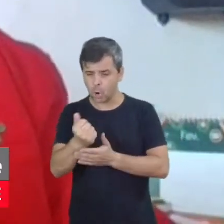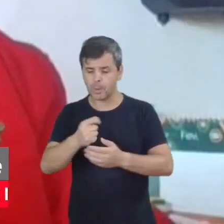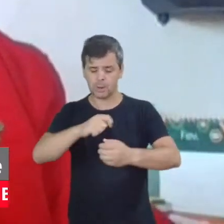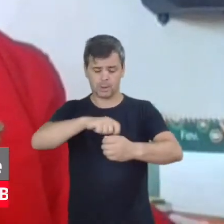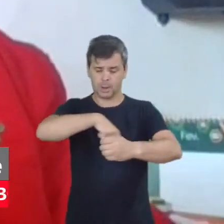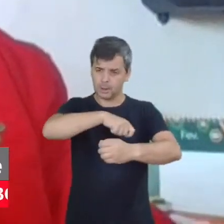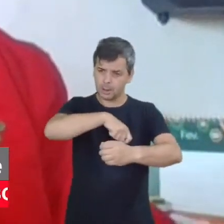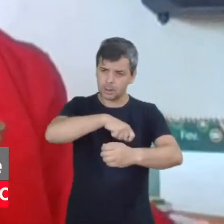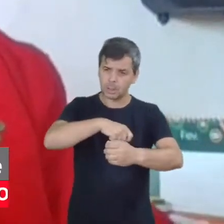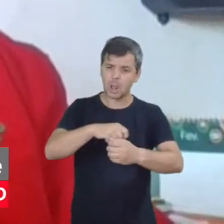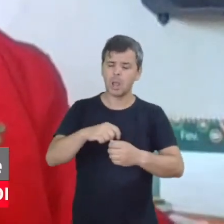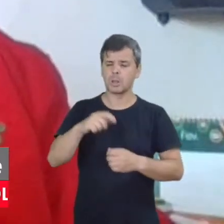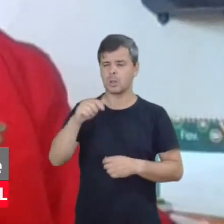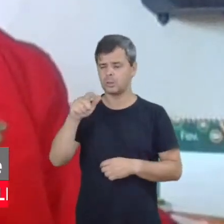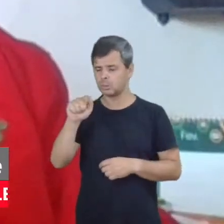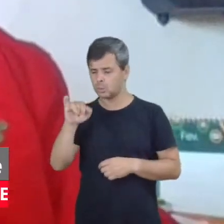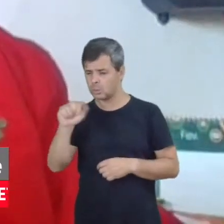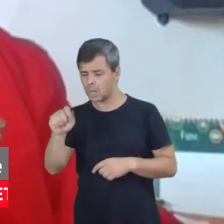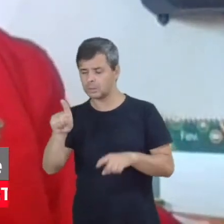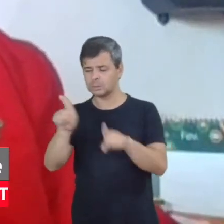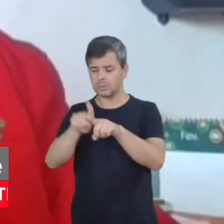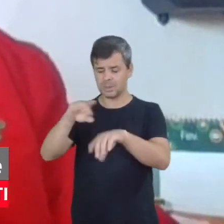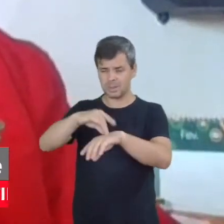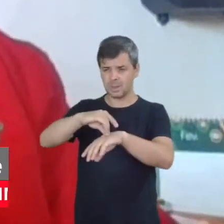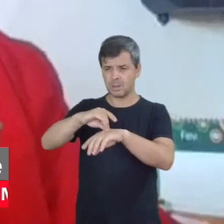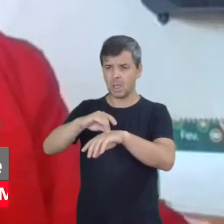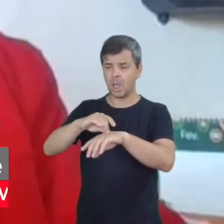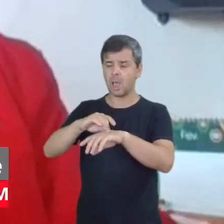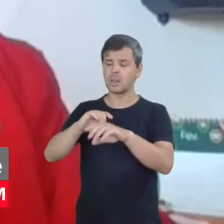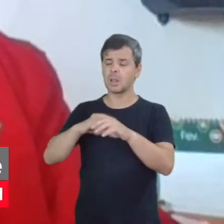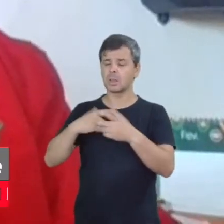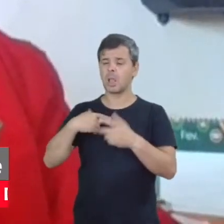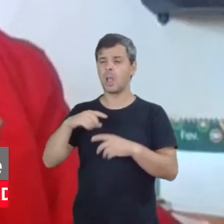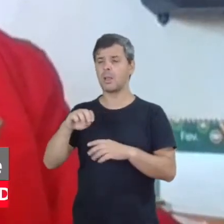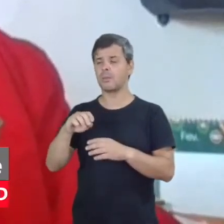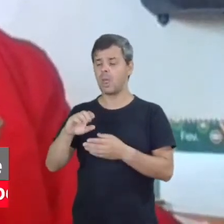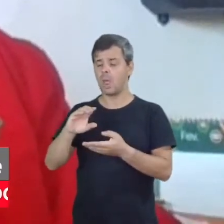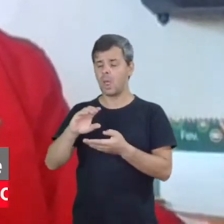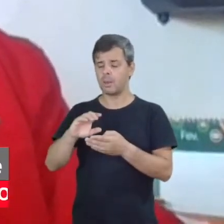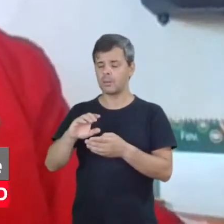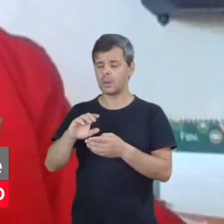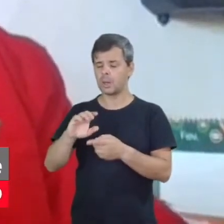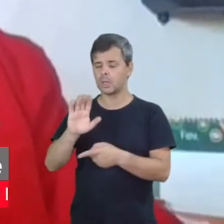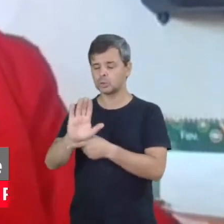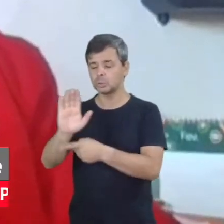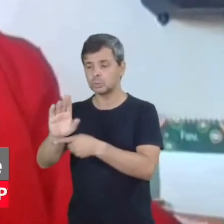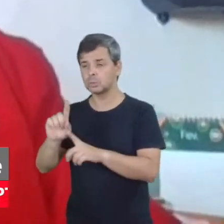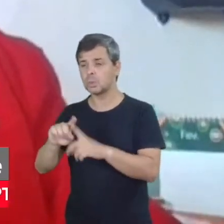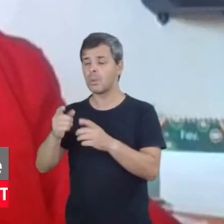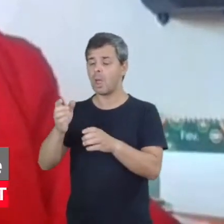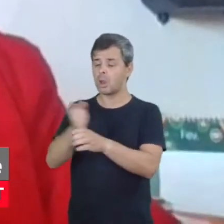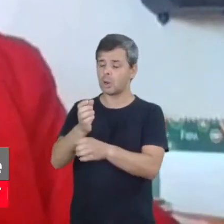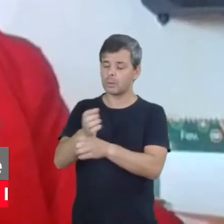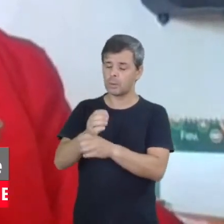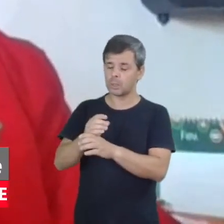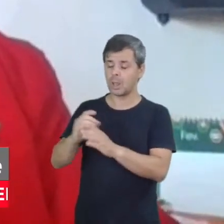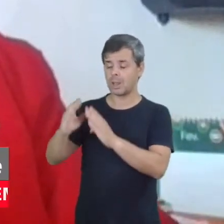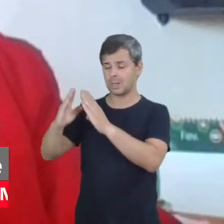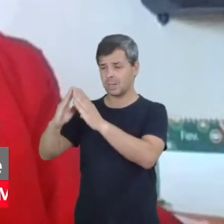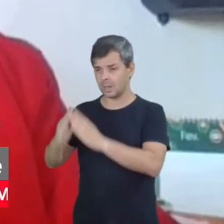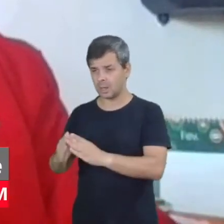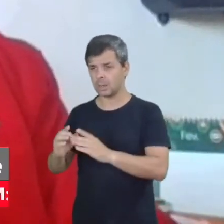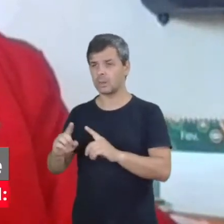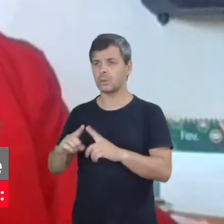do gás, da carne, enfim, da logística para fazer essas doações, do própria reconstrução das casas.